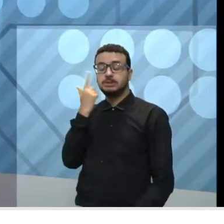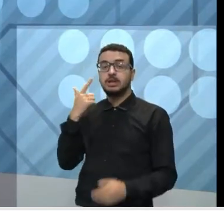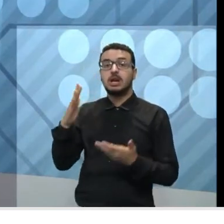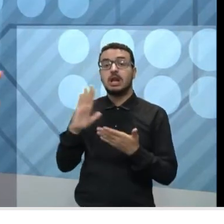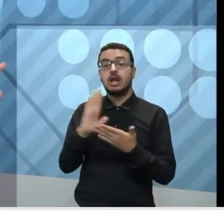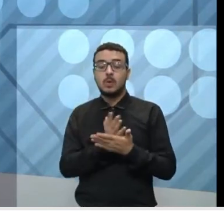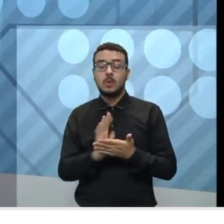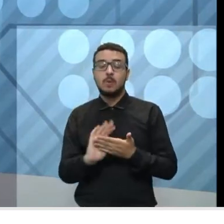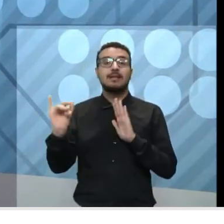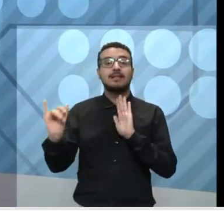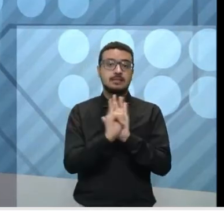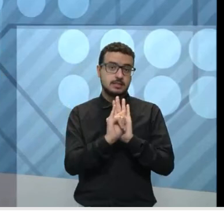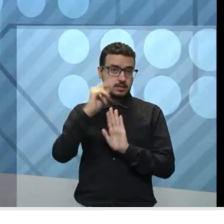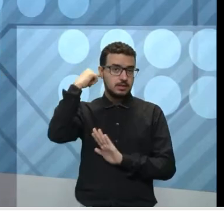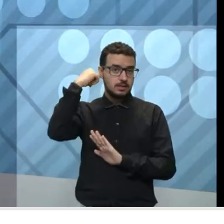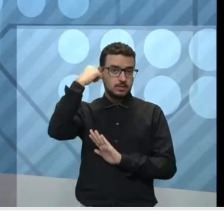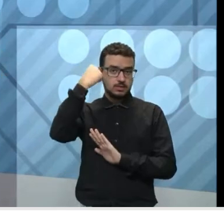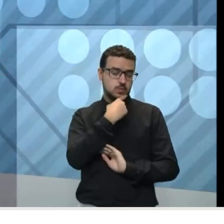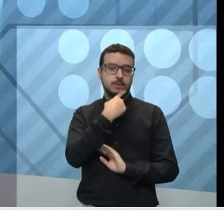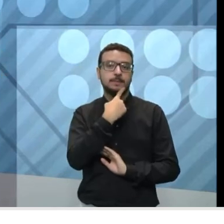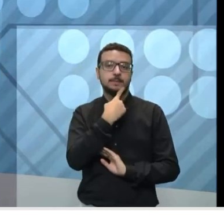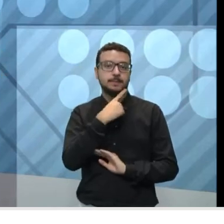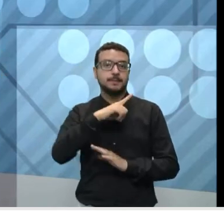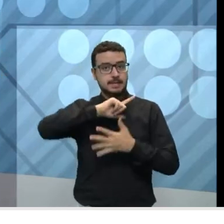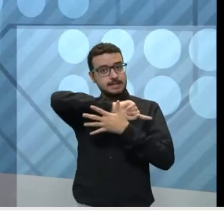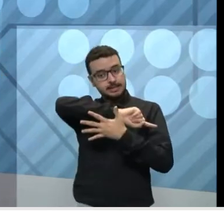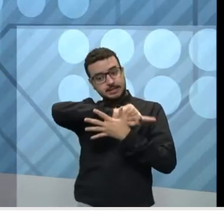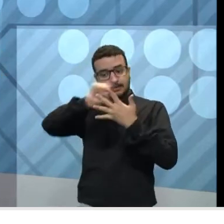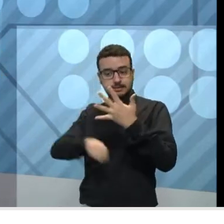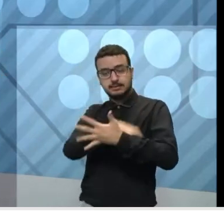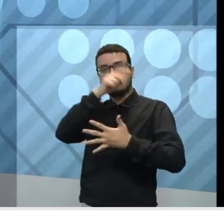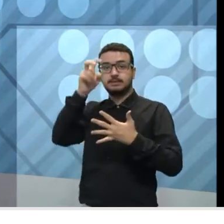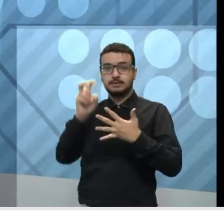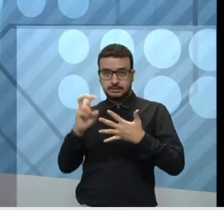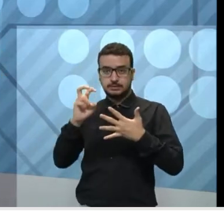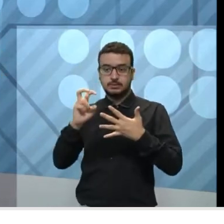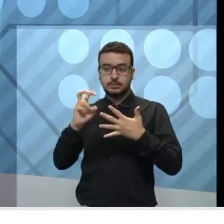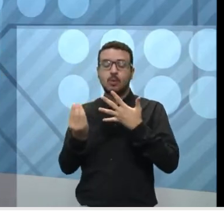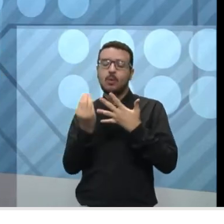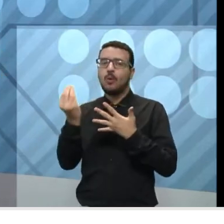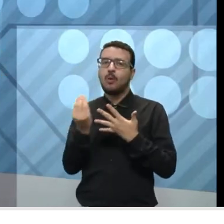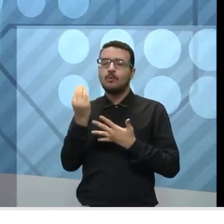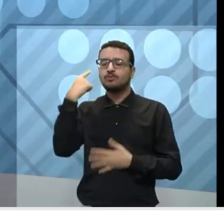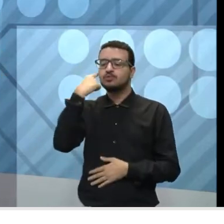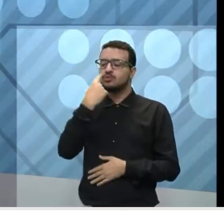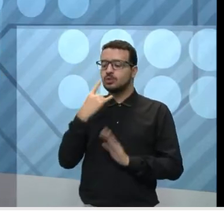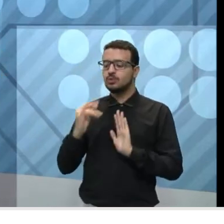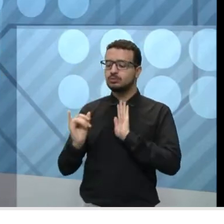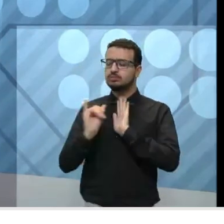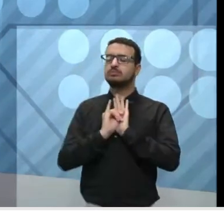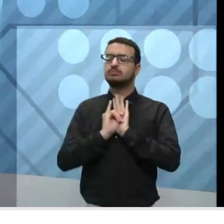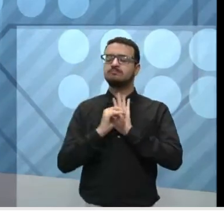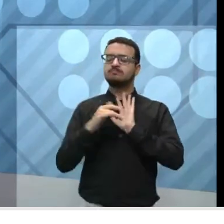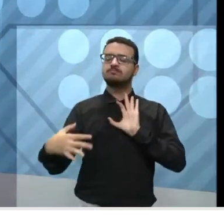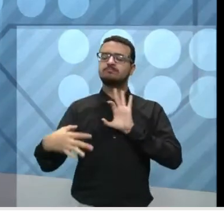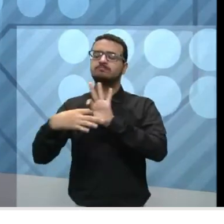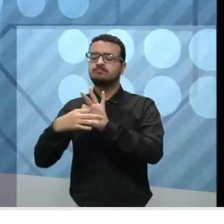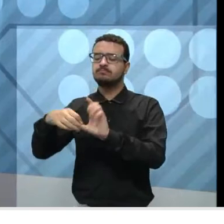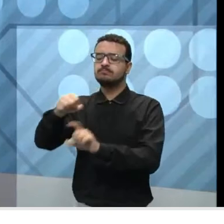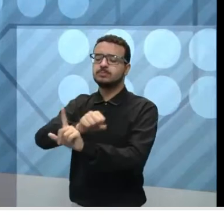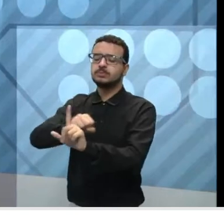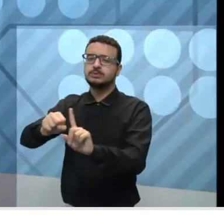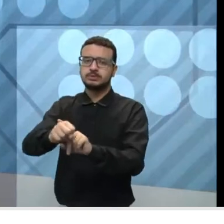que ele trata a questão da língua, a Libras, como sendo a primeira língua ou não. Então, no quadro, nós temos